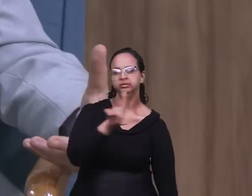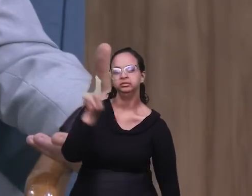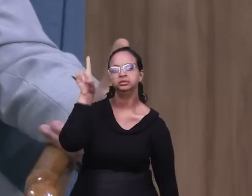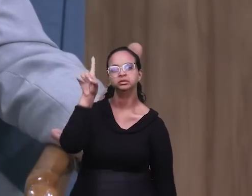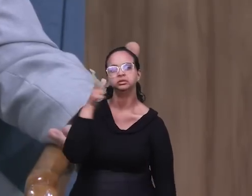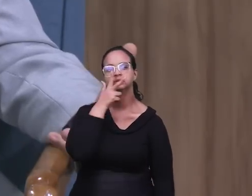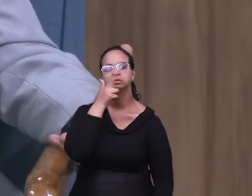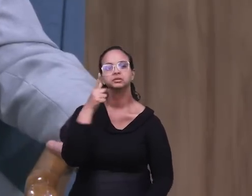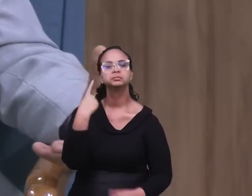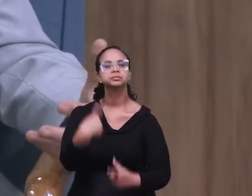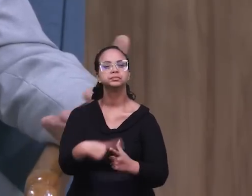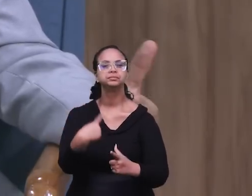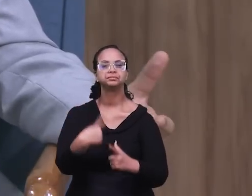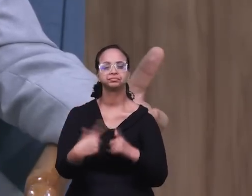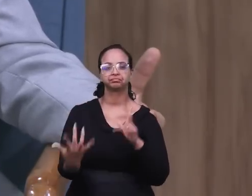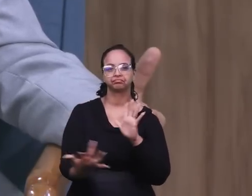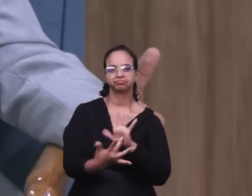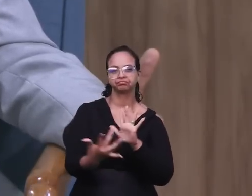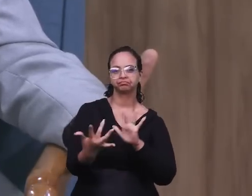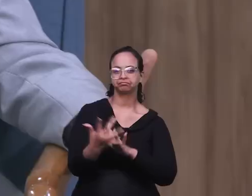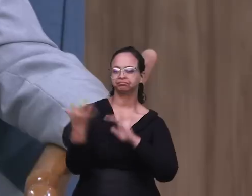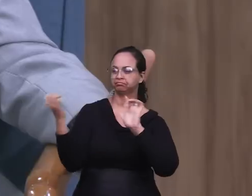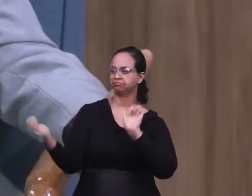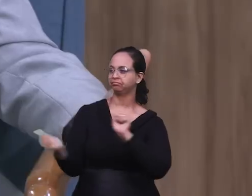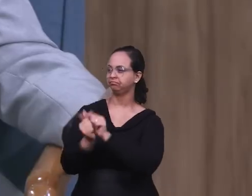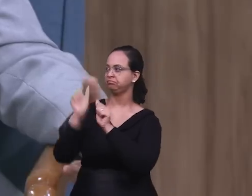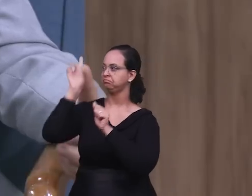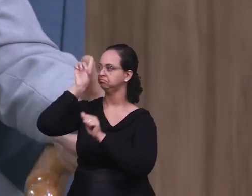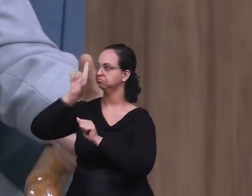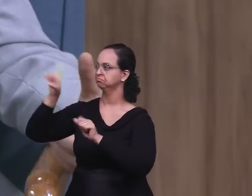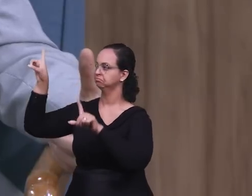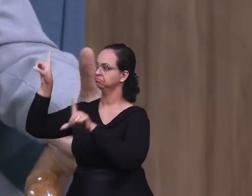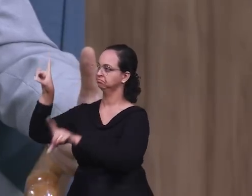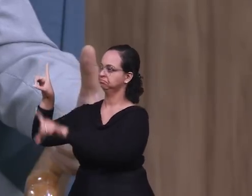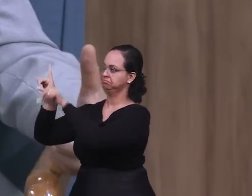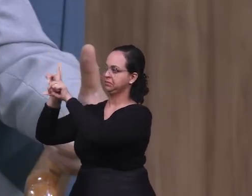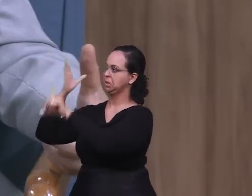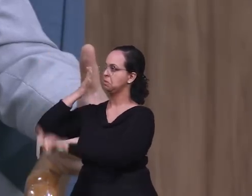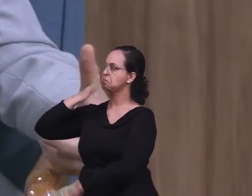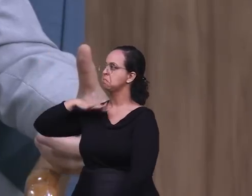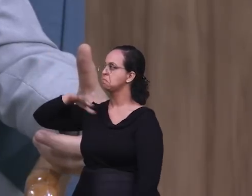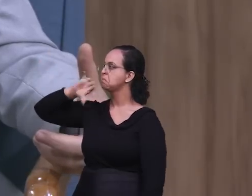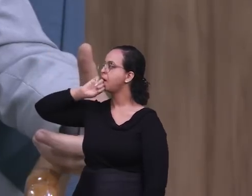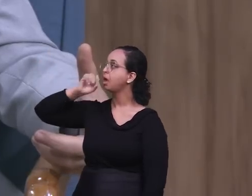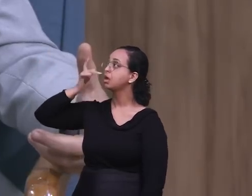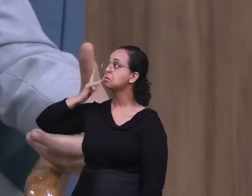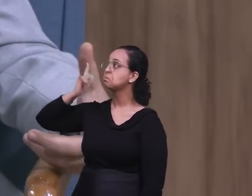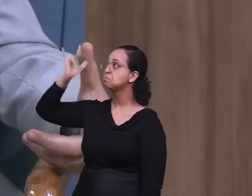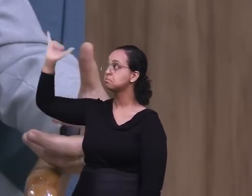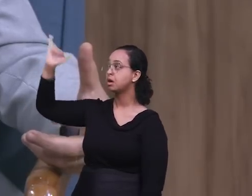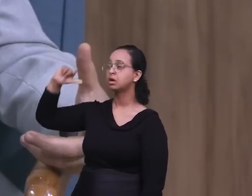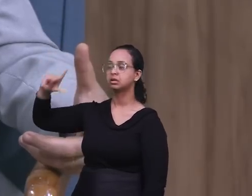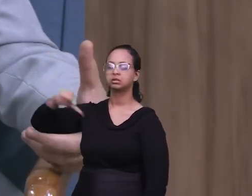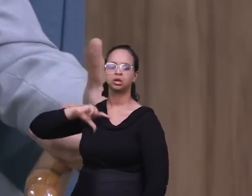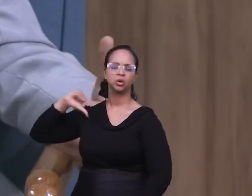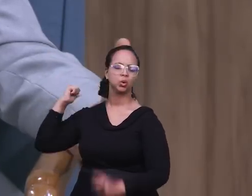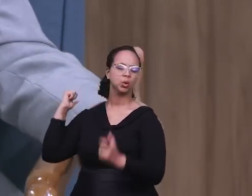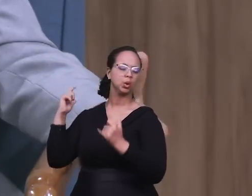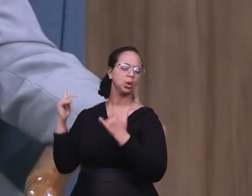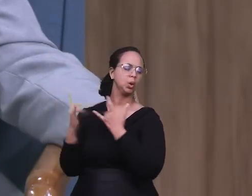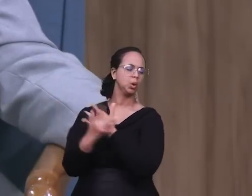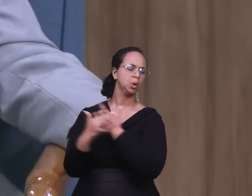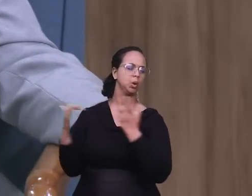quando a gente fala glória de Deus, o Senhor Jesus assentado à direita de Deus Pai, e apesar de